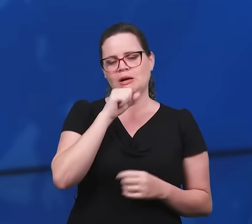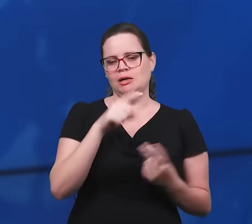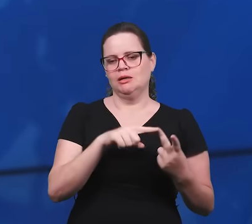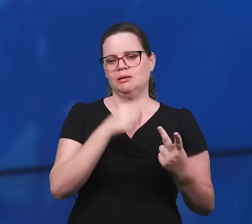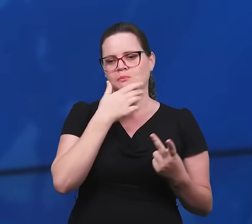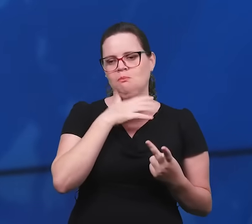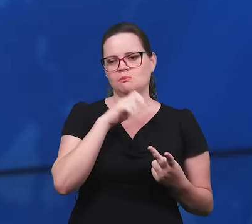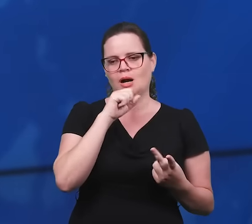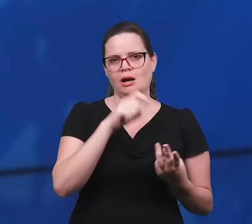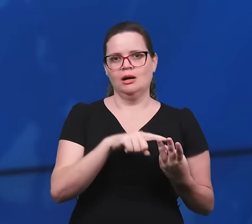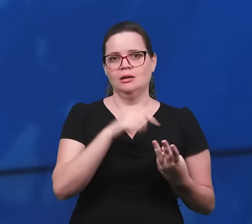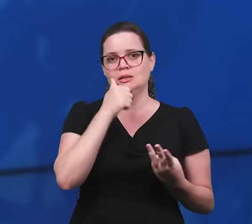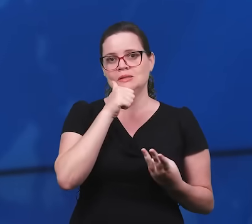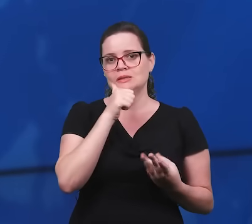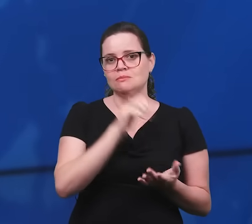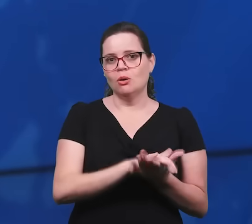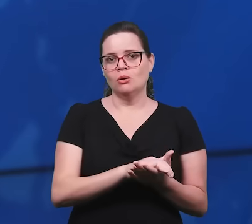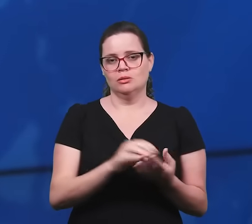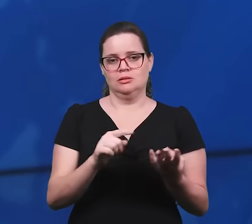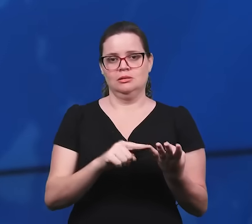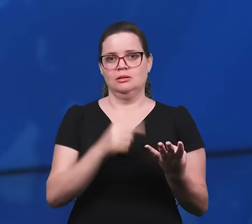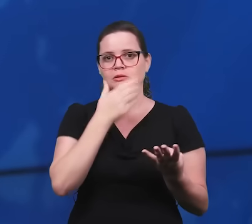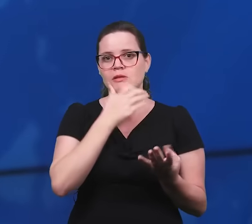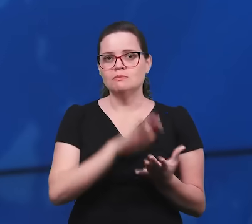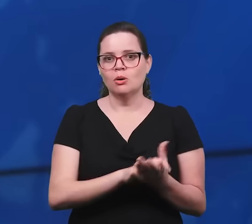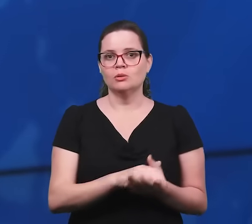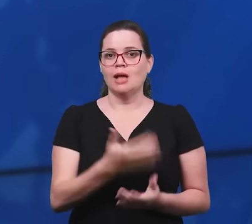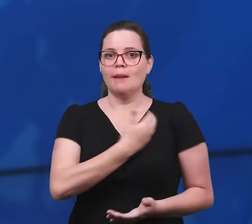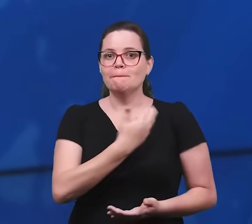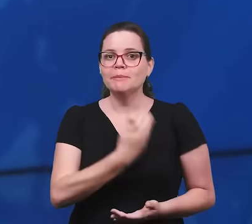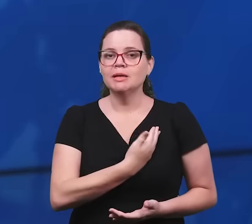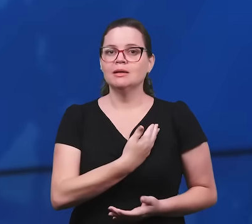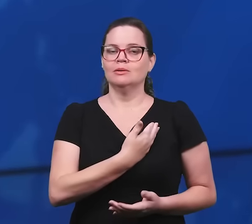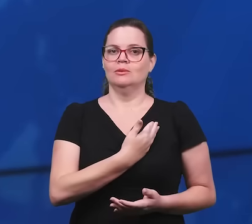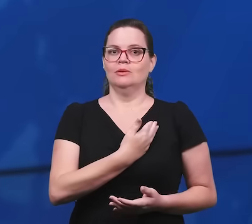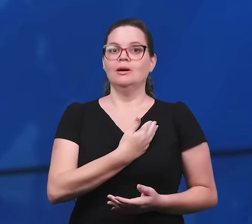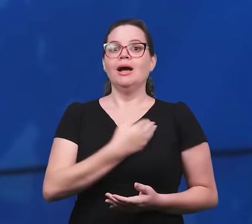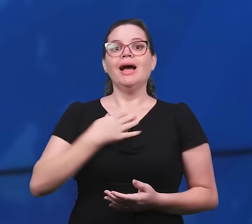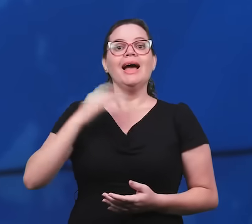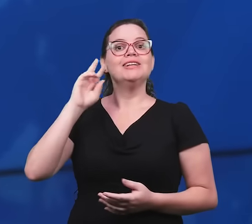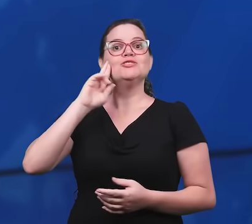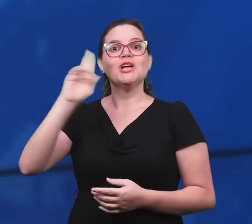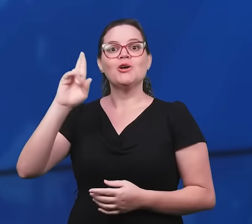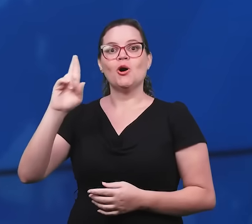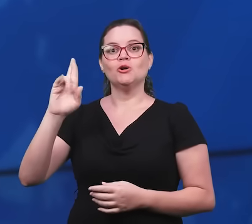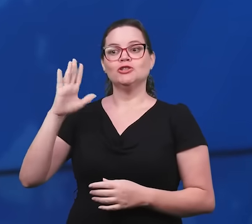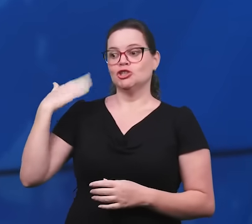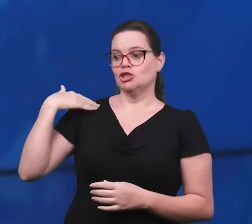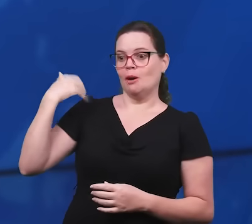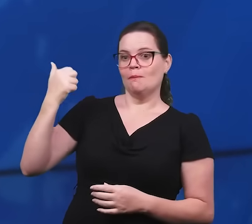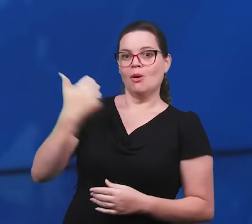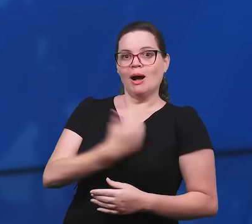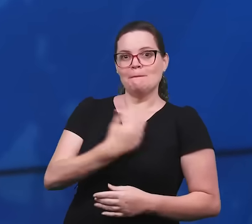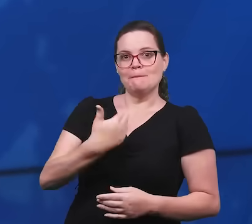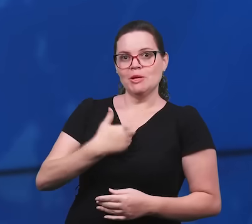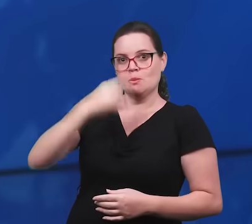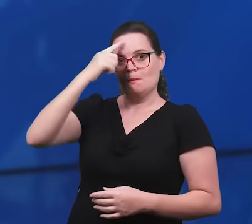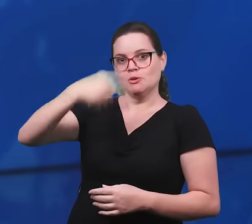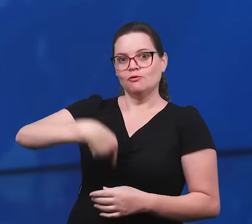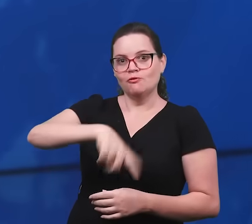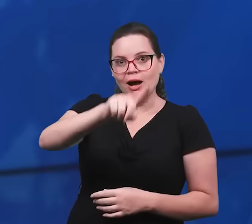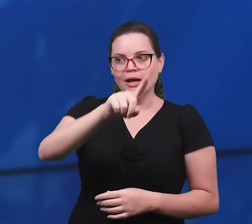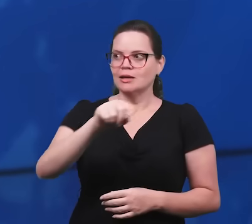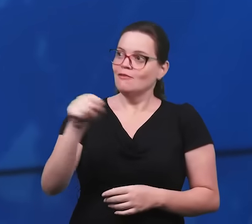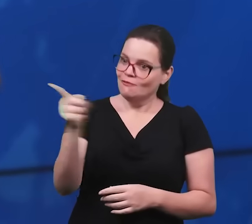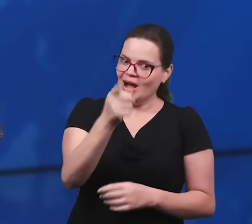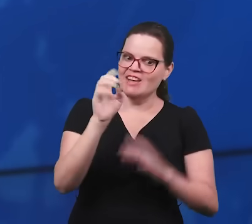seu esposo, seu amigo. Ele é um enviado de Jesus para que você se levante, não esteja mais à beira do caminho,